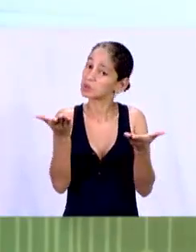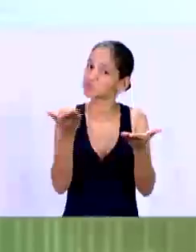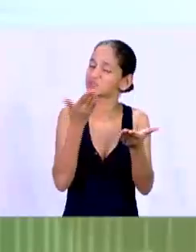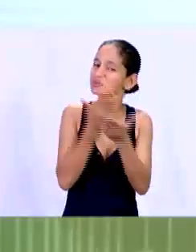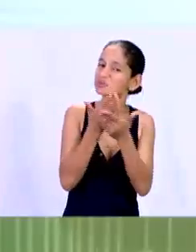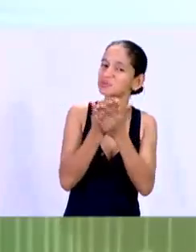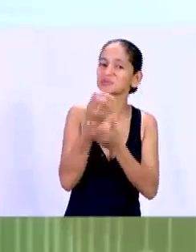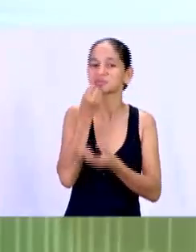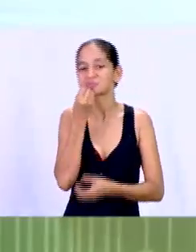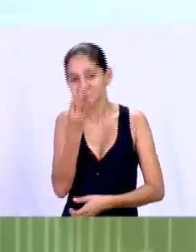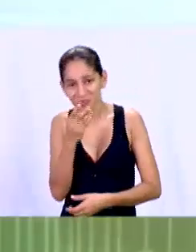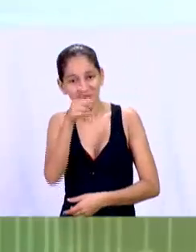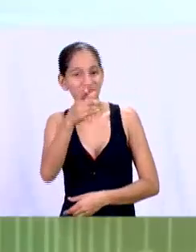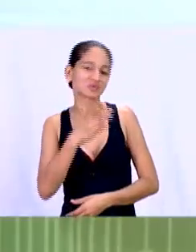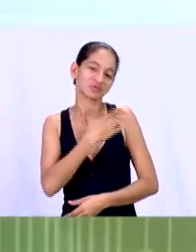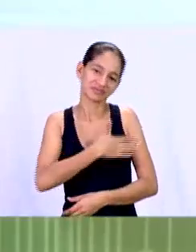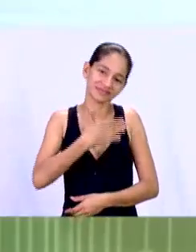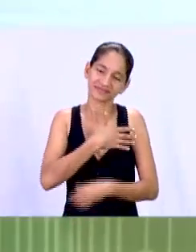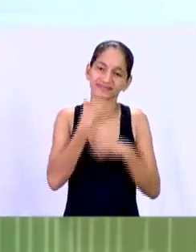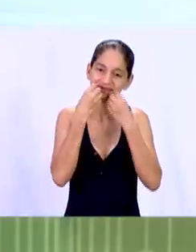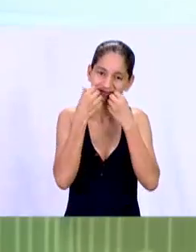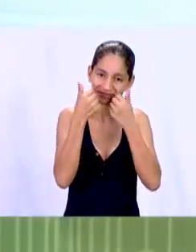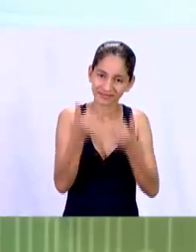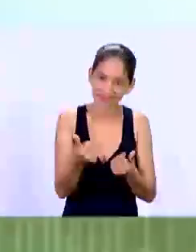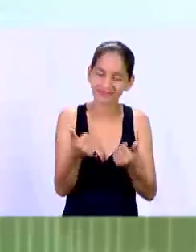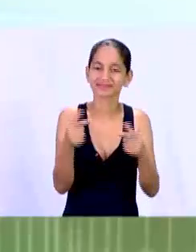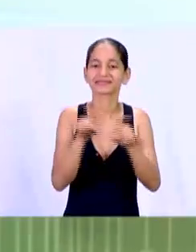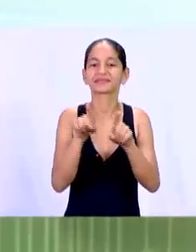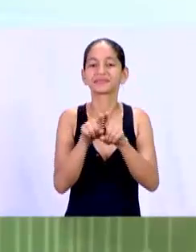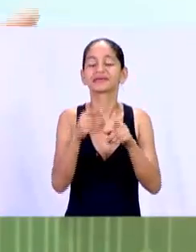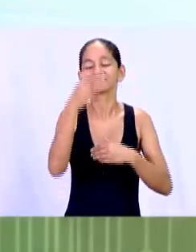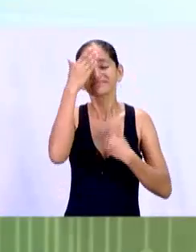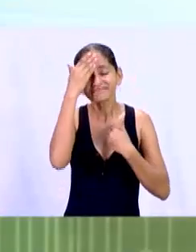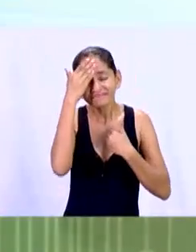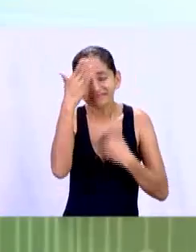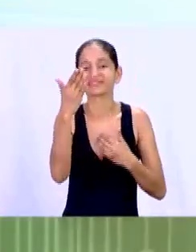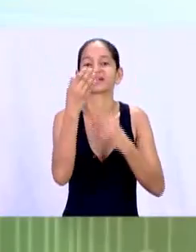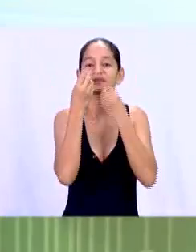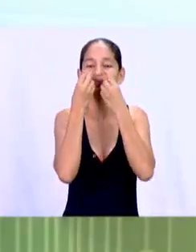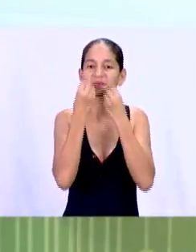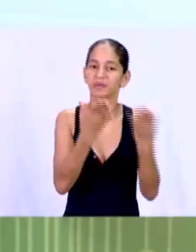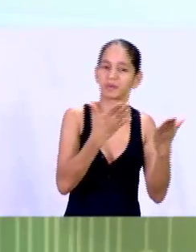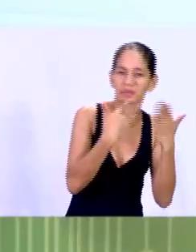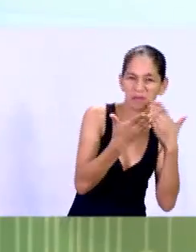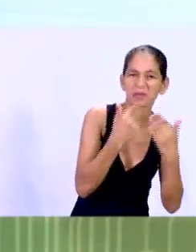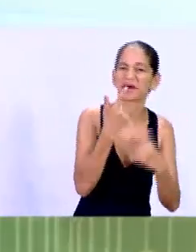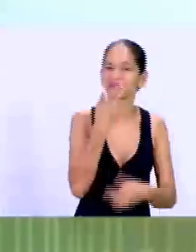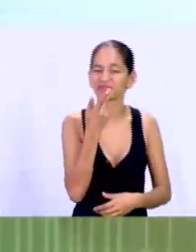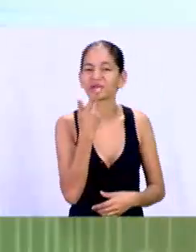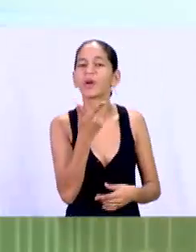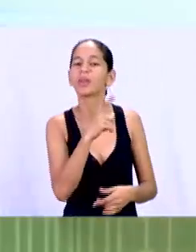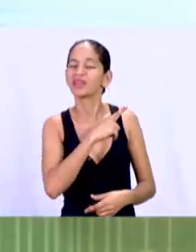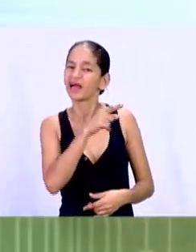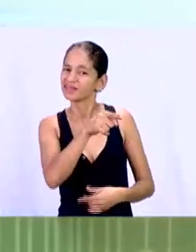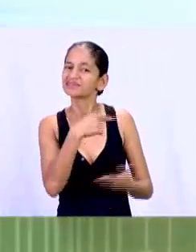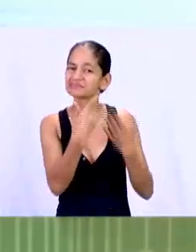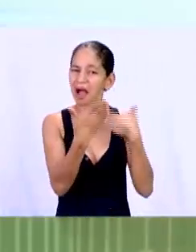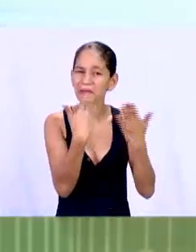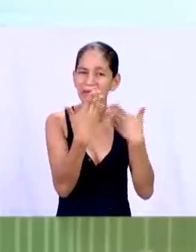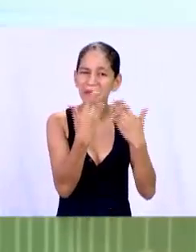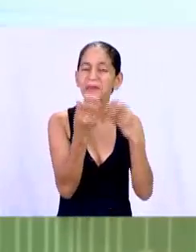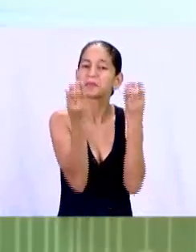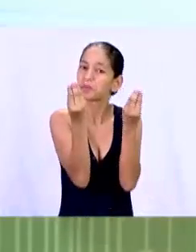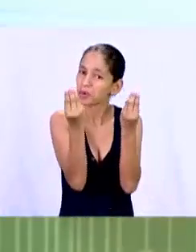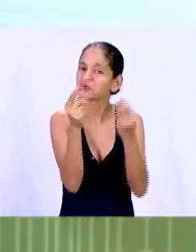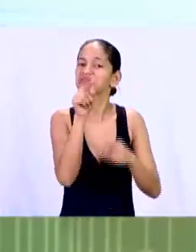hoje muito boa, espero que vocês também tenham achado, né? Obrigada pelos elogios, o professor David colocou